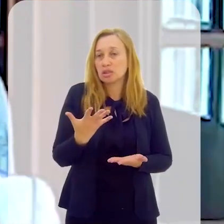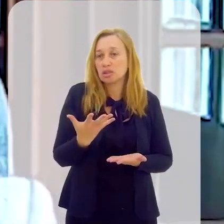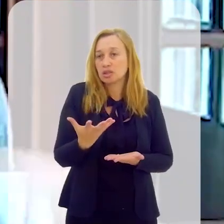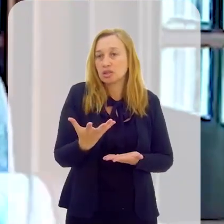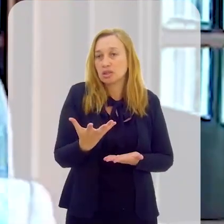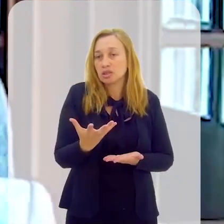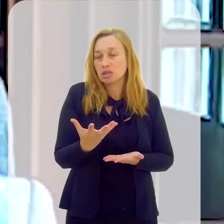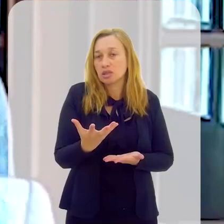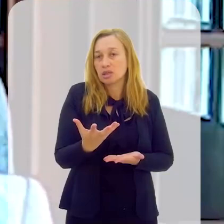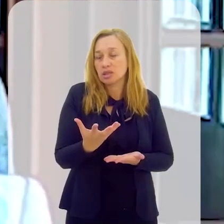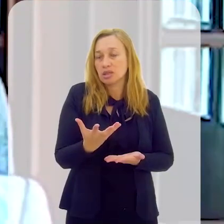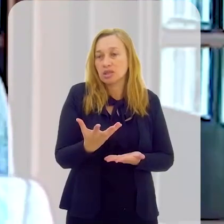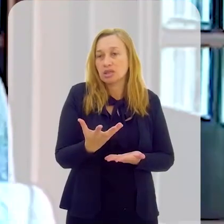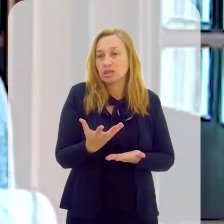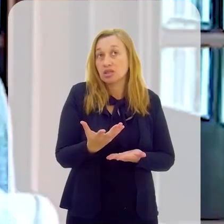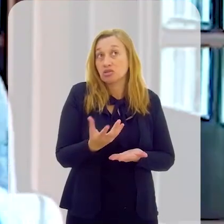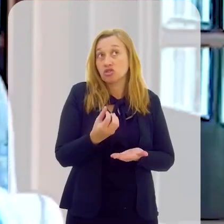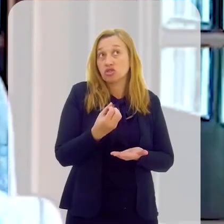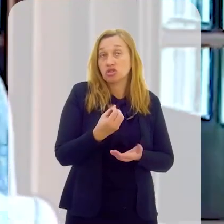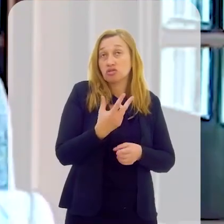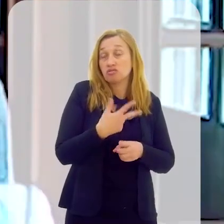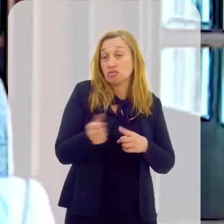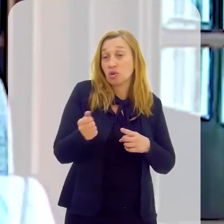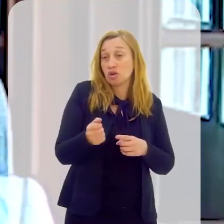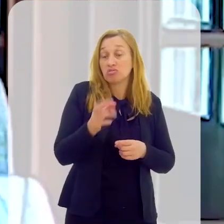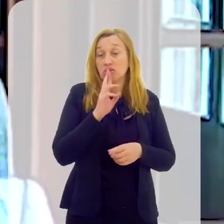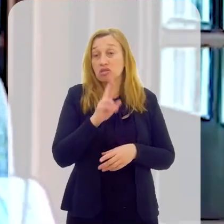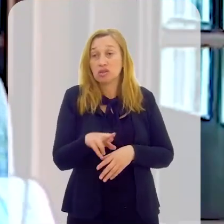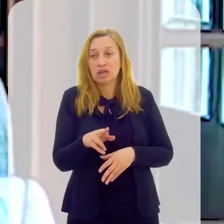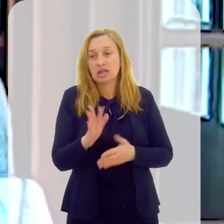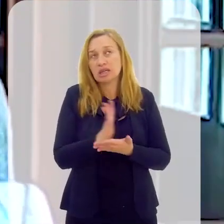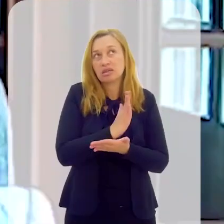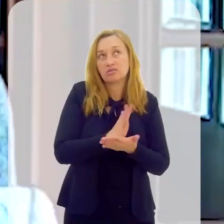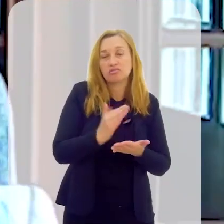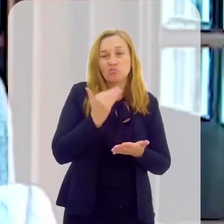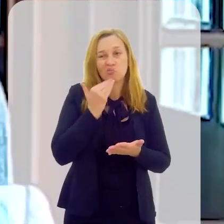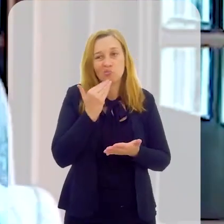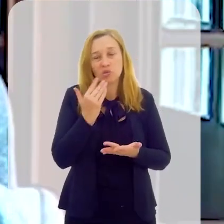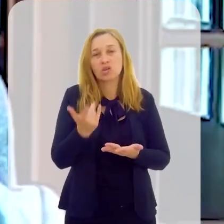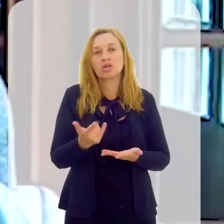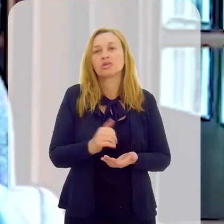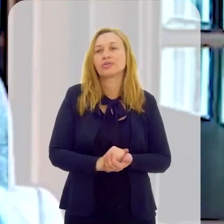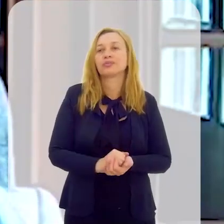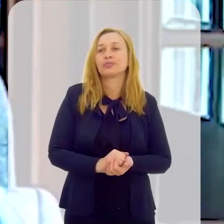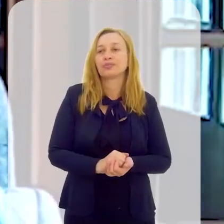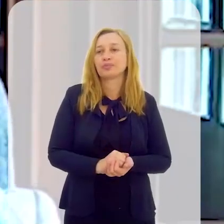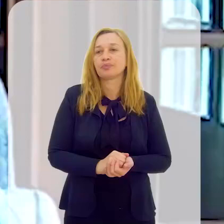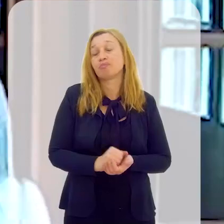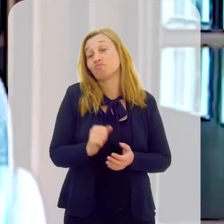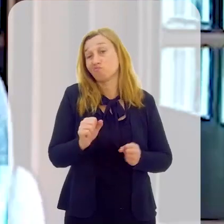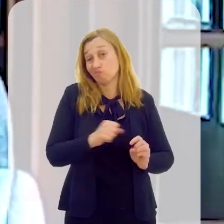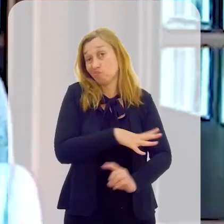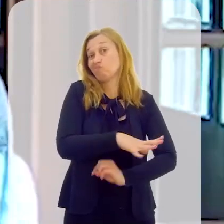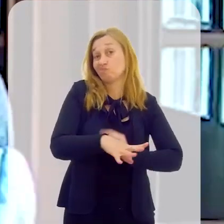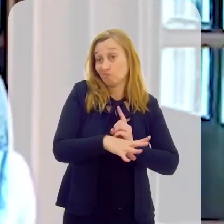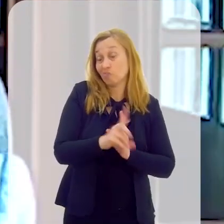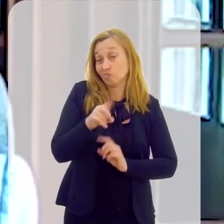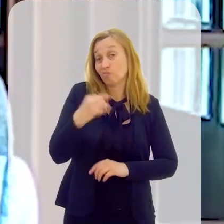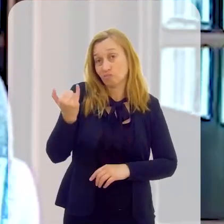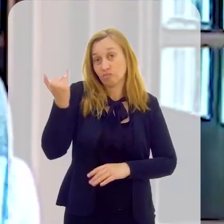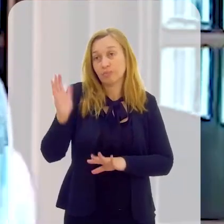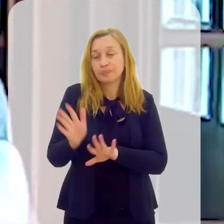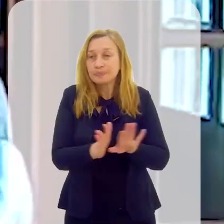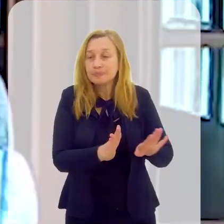de ganho do ponto de vista de resultado. Muitas vezes até a gente tem um déficit, mas a gente entende que tem um